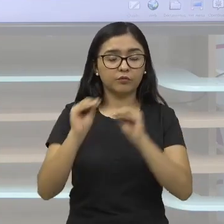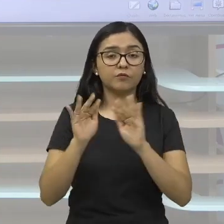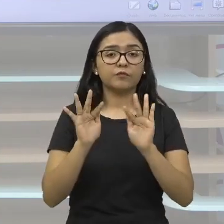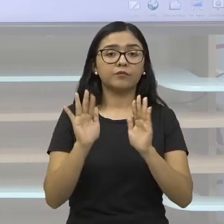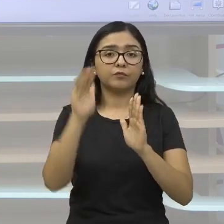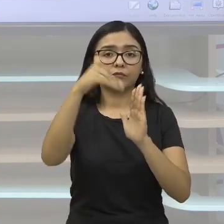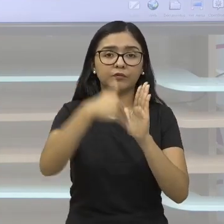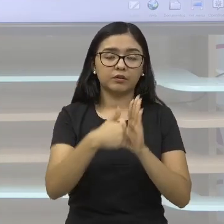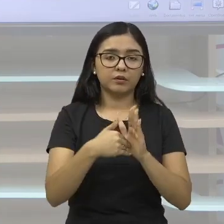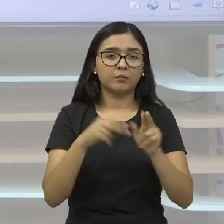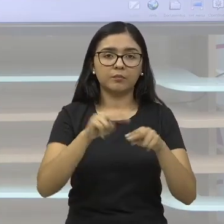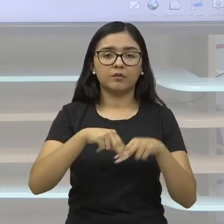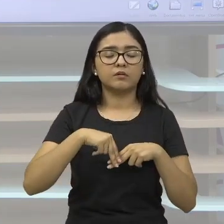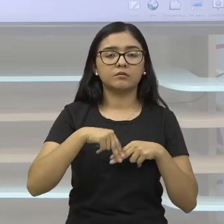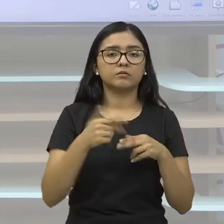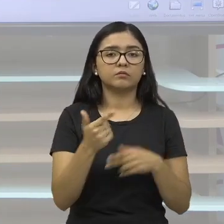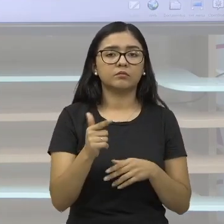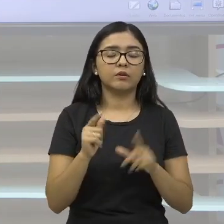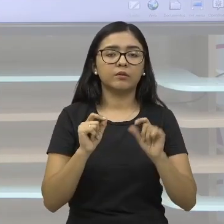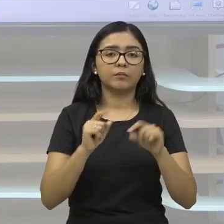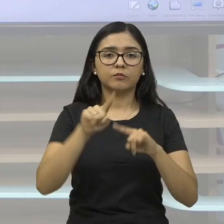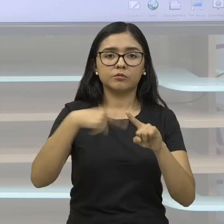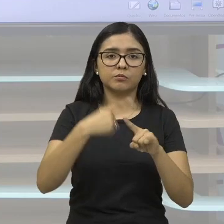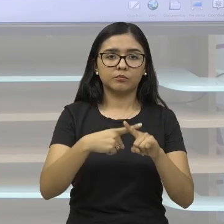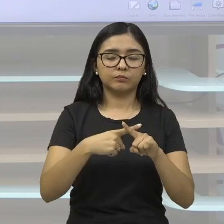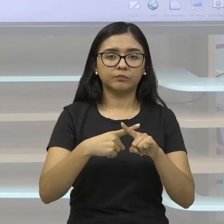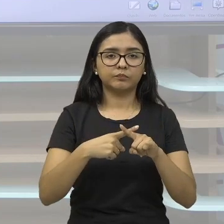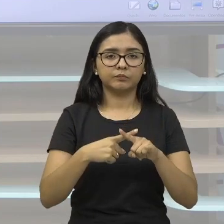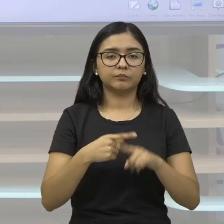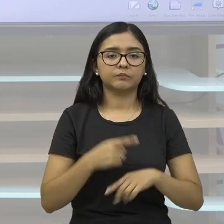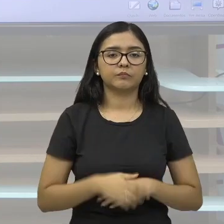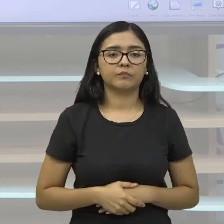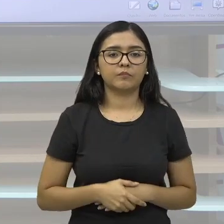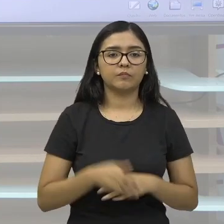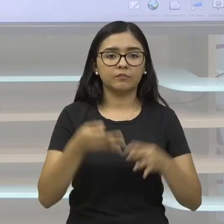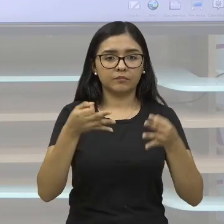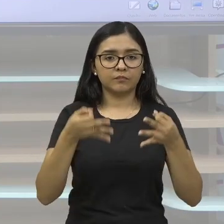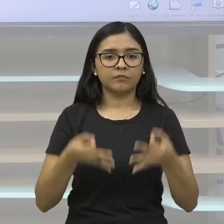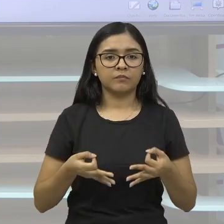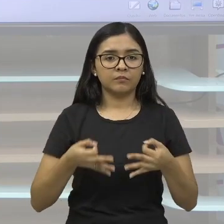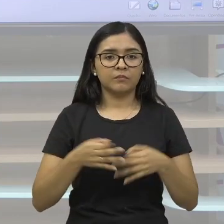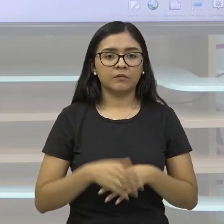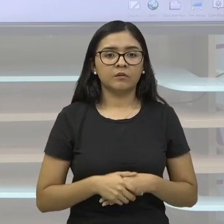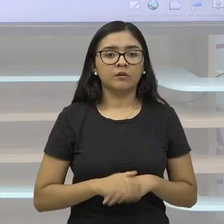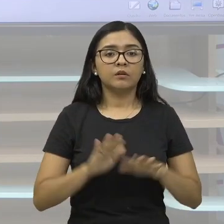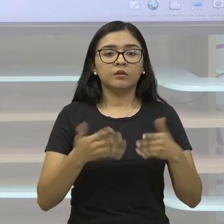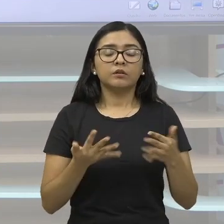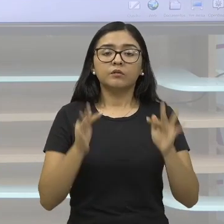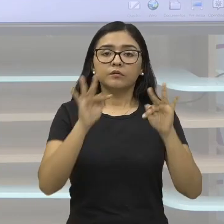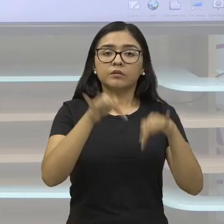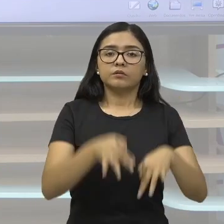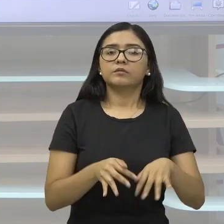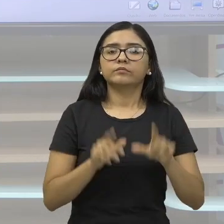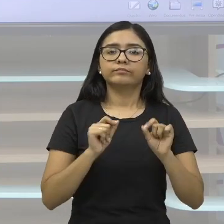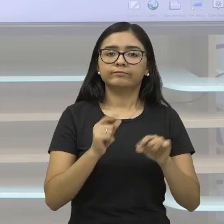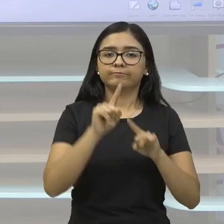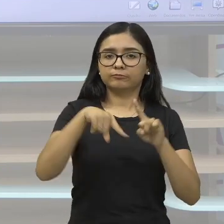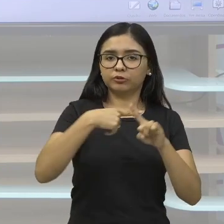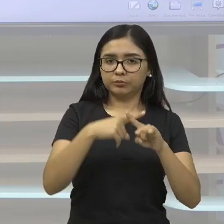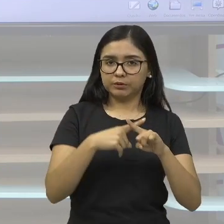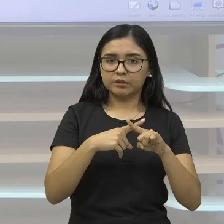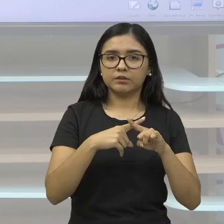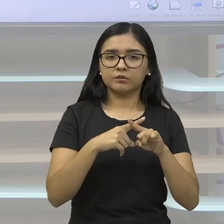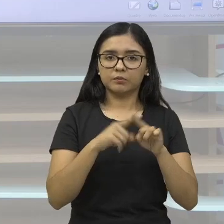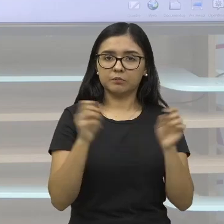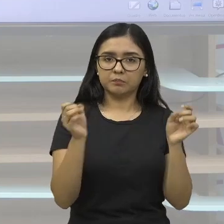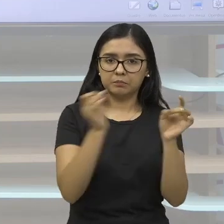C ela não foi multiplicada com nenhum número, tá certo? Finalizamos a parte da multiplicação.